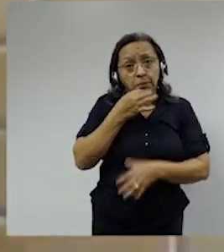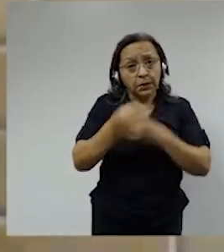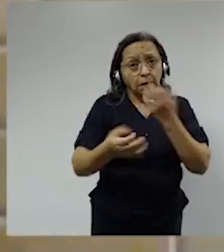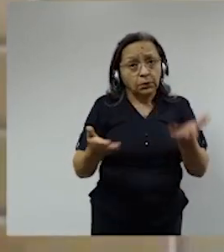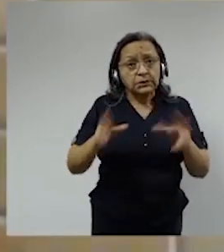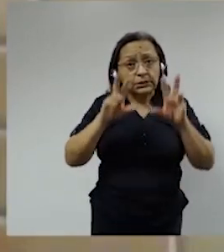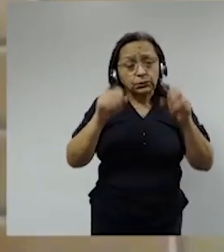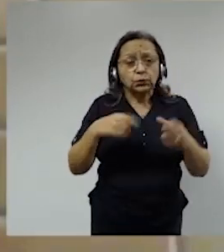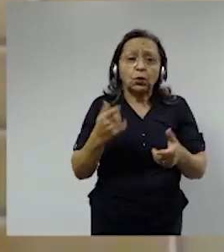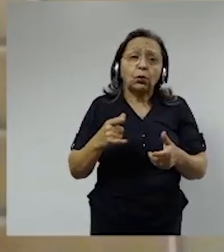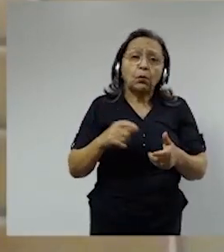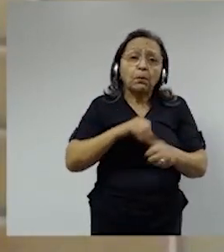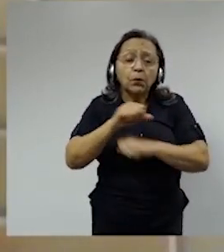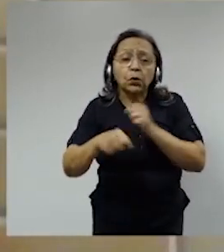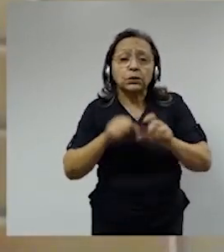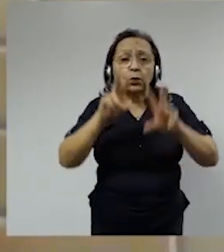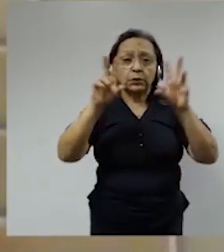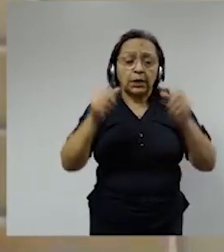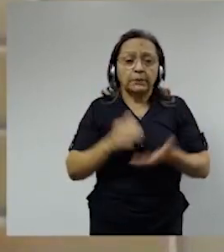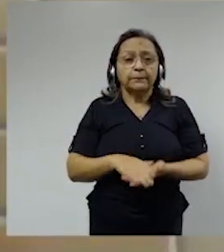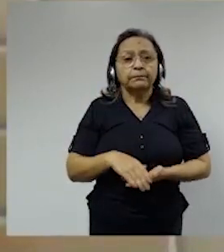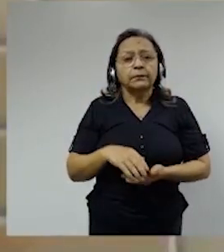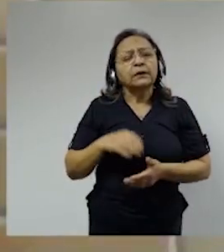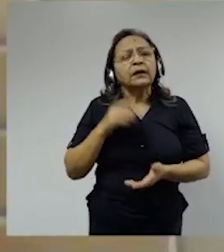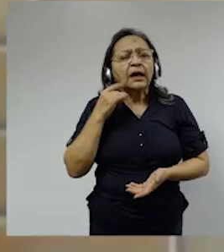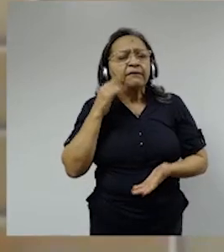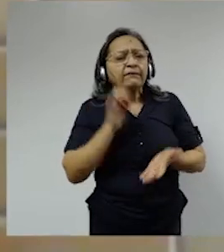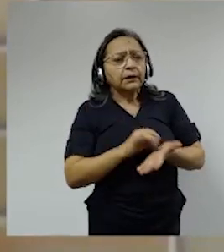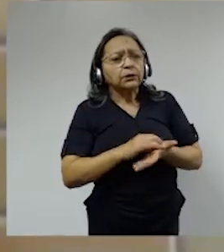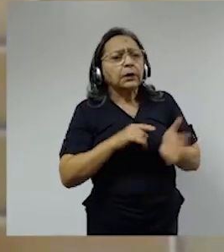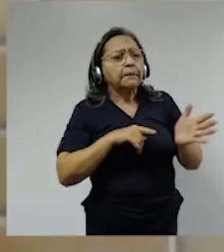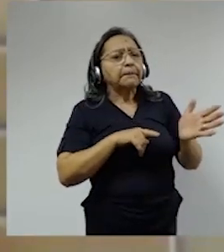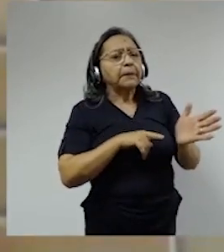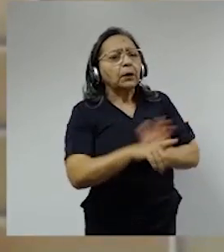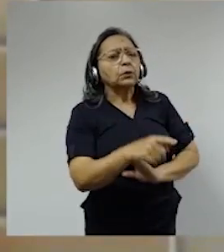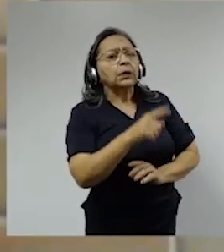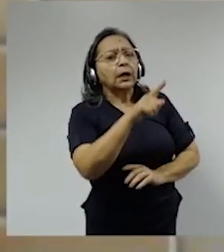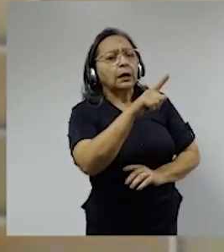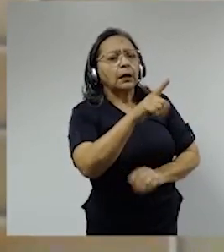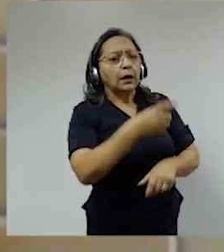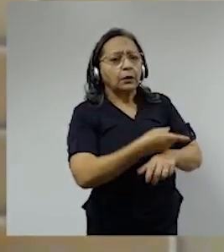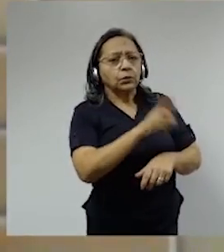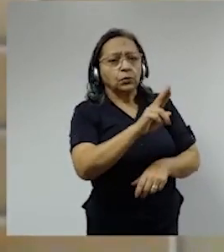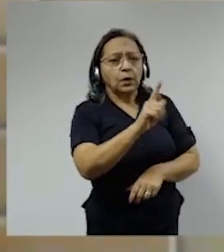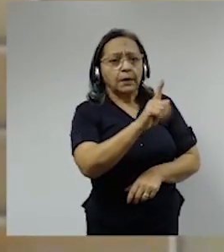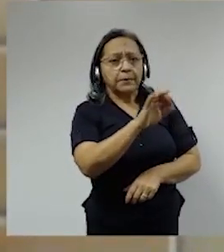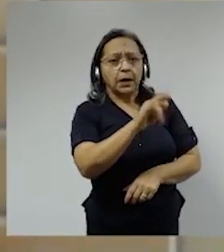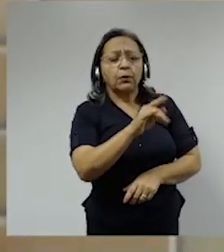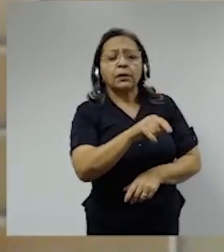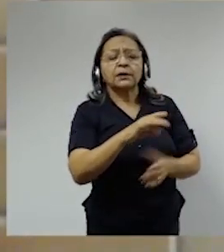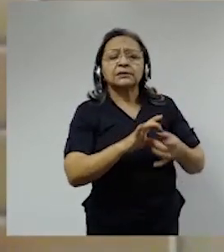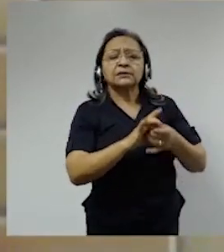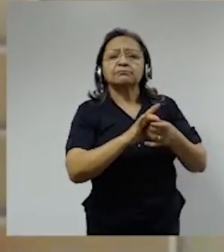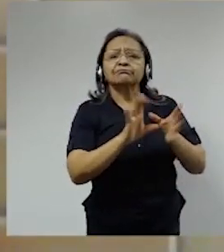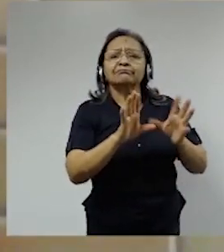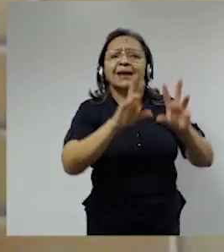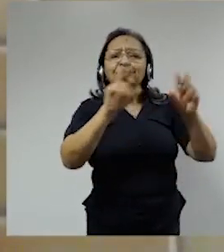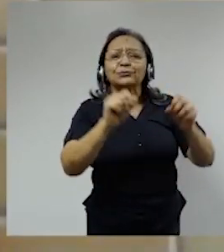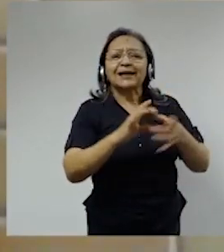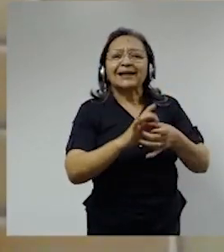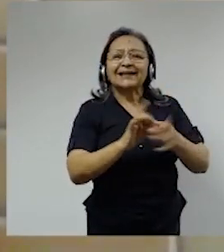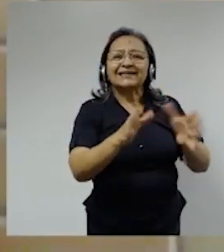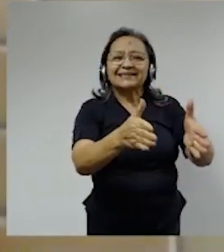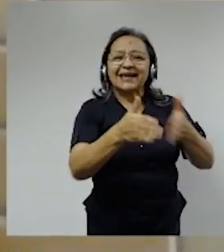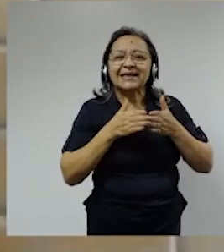na verdade, fazer uma pergunta para o doutor Gabriel sobre essa questão da licença compulsória, porque tem